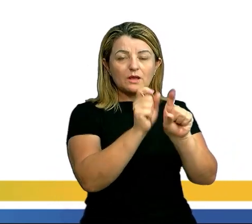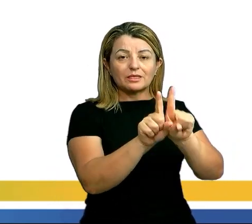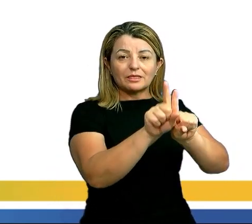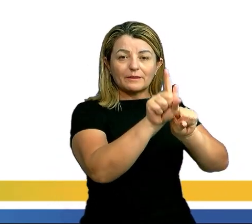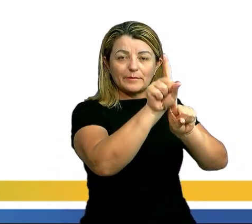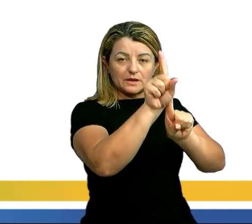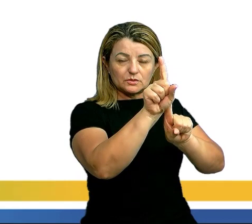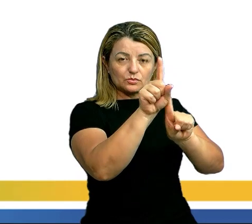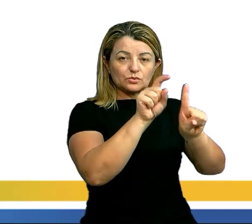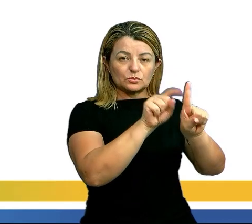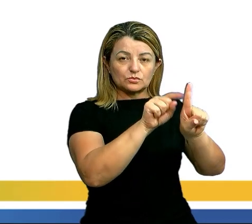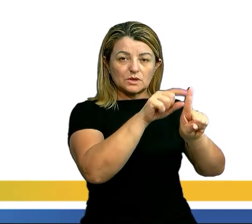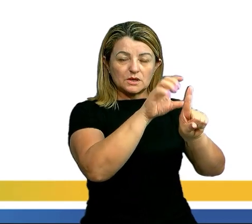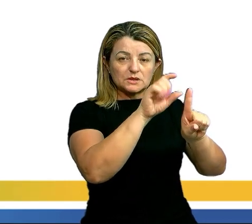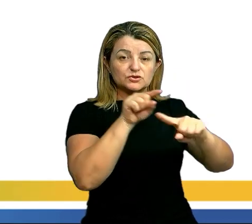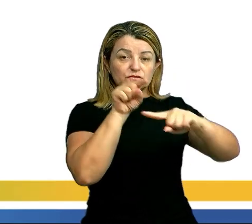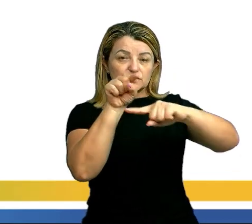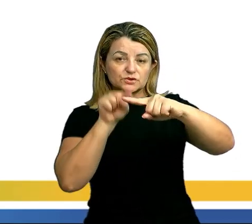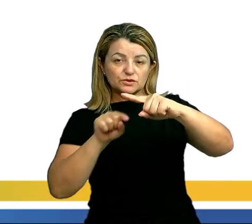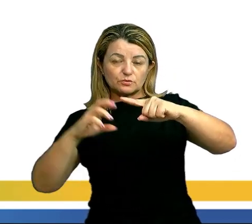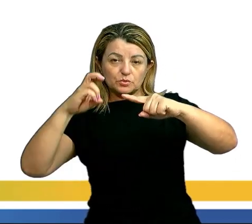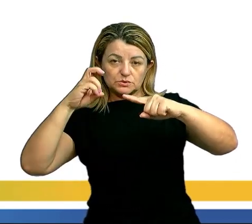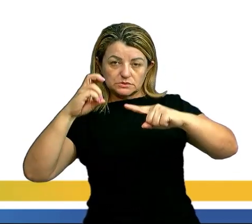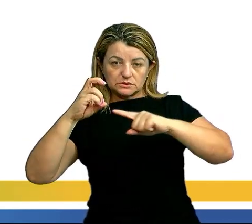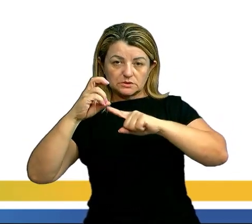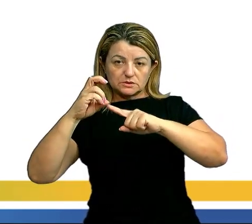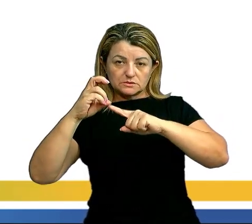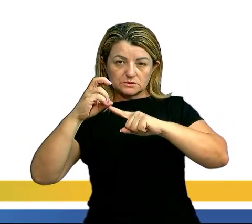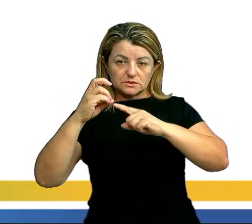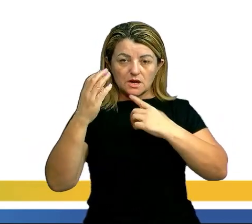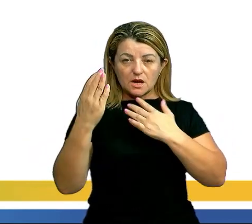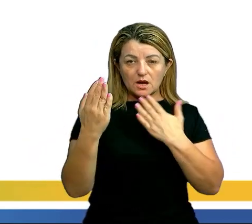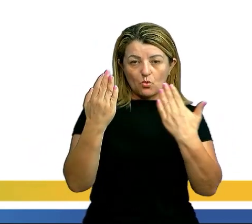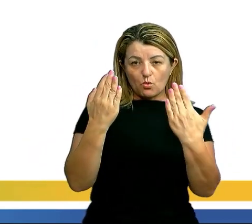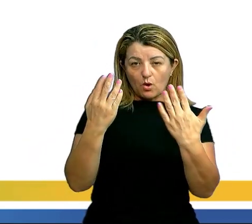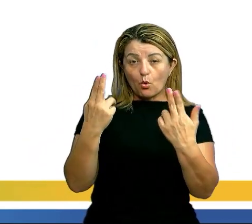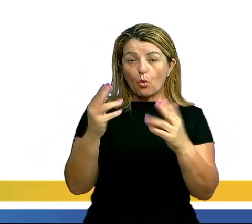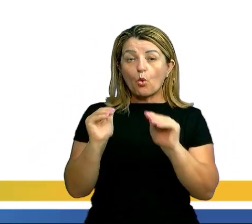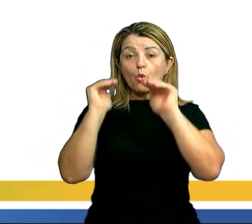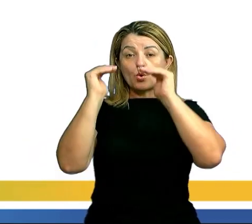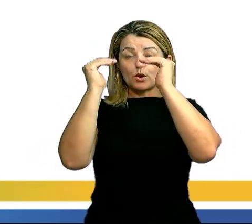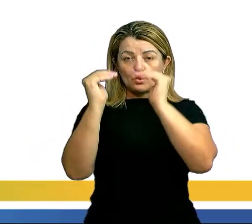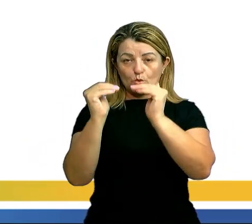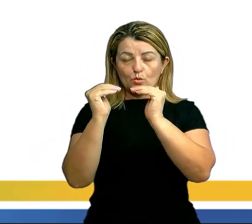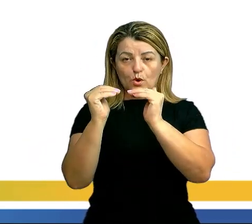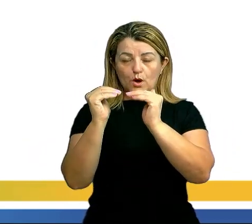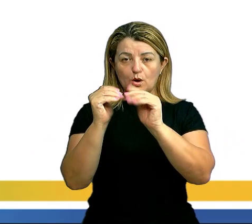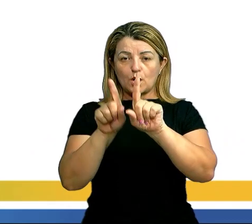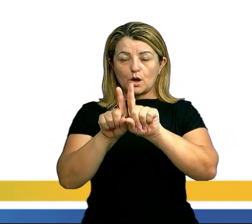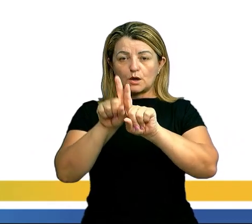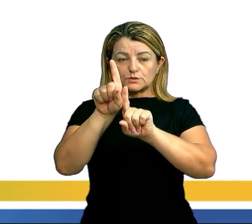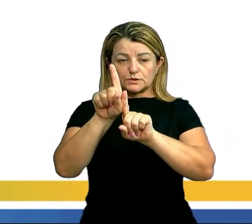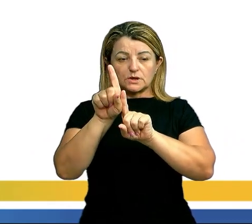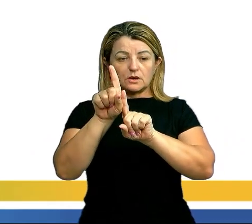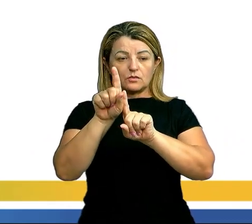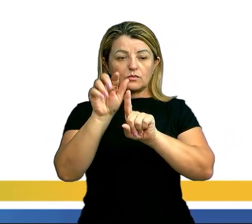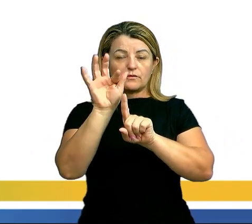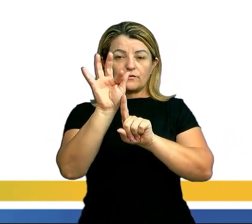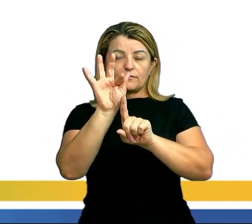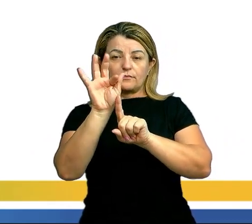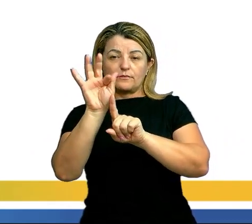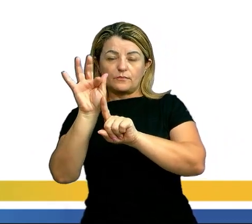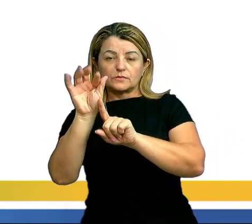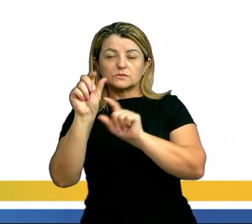graus Celsius dividido por 5, como sendo equivalente ou igual à temperatura de graus Fahrenheit dividido por